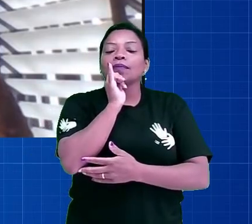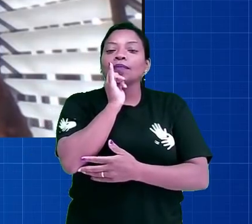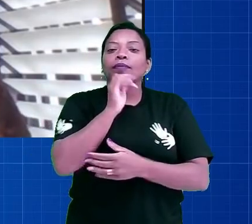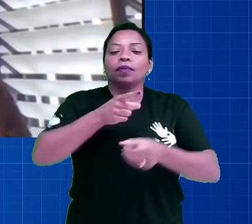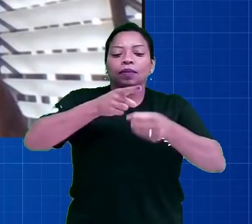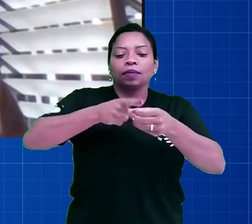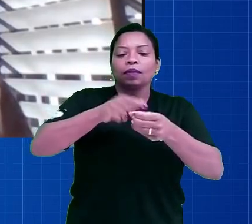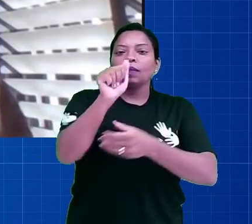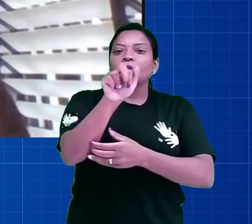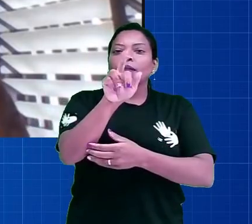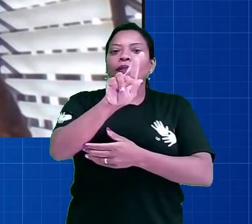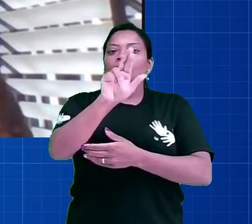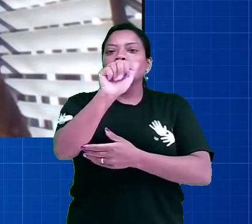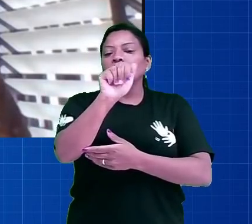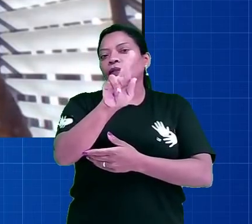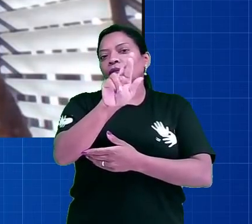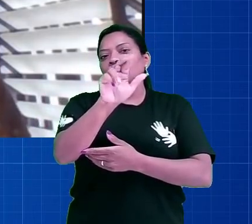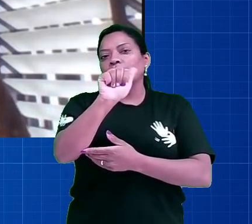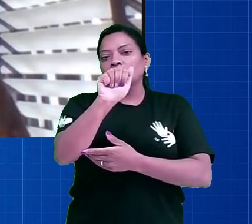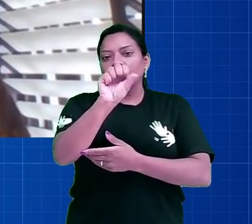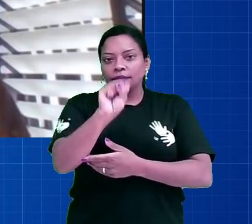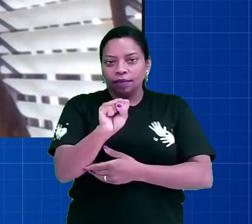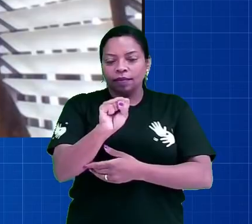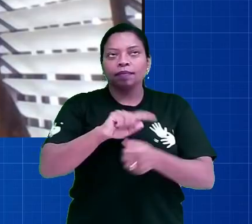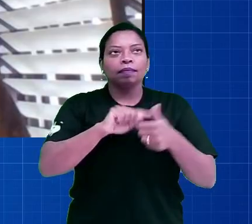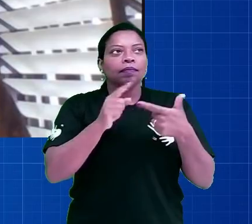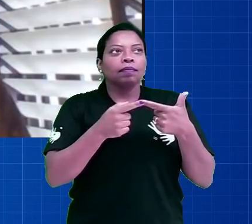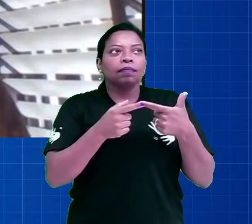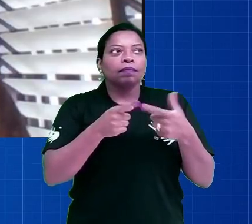vocês olharem, município de Araras, município